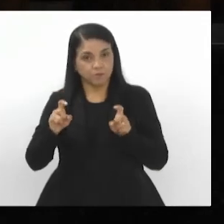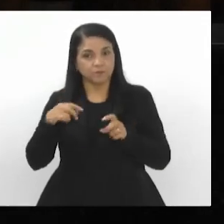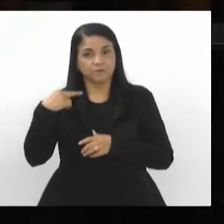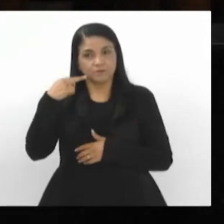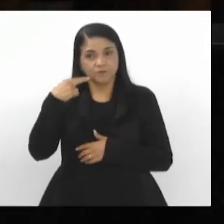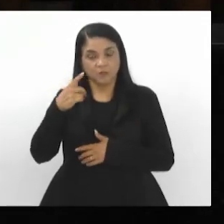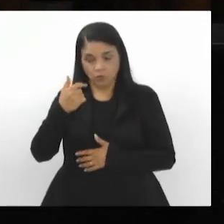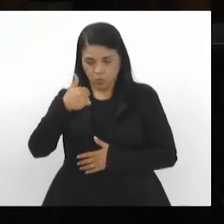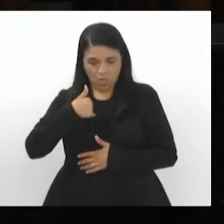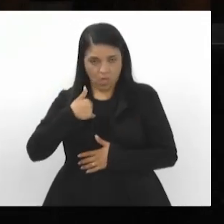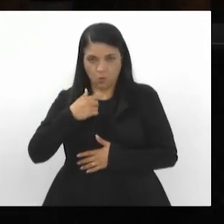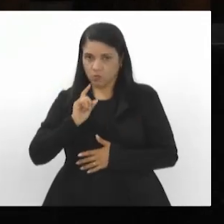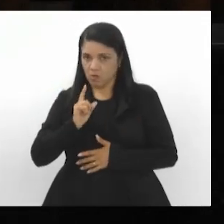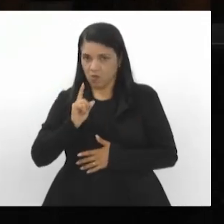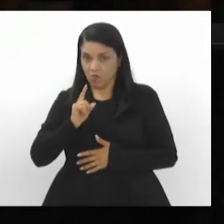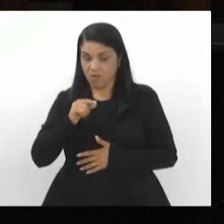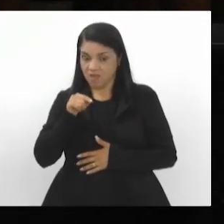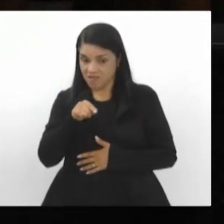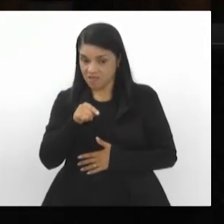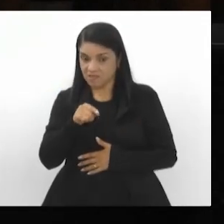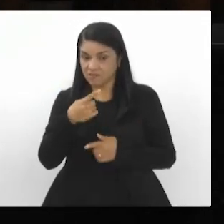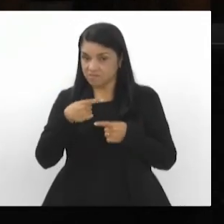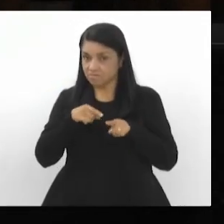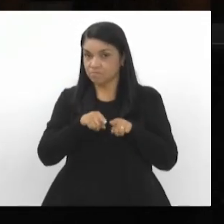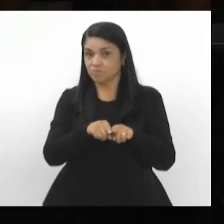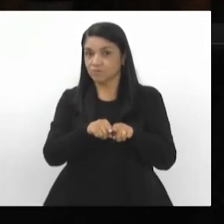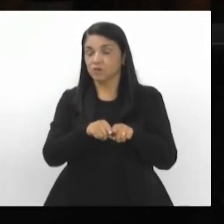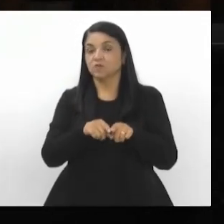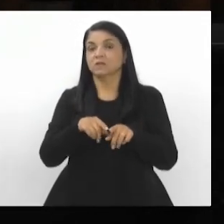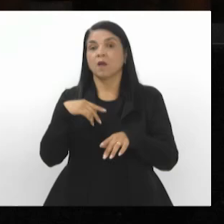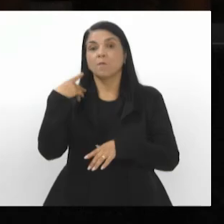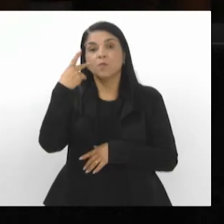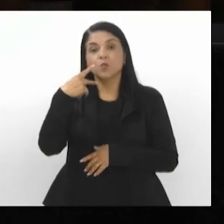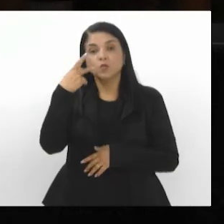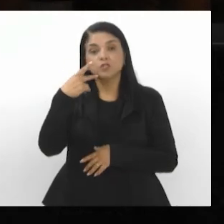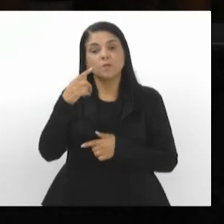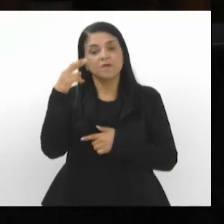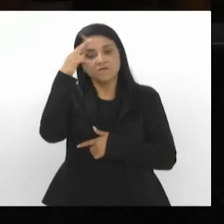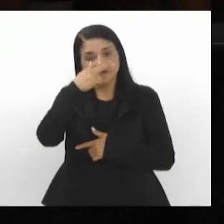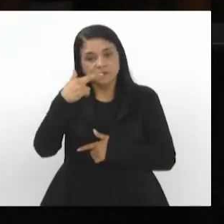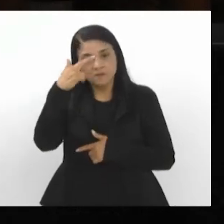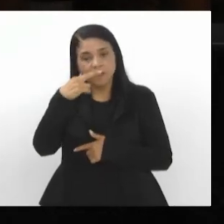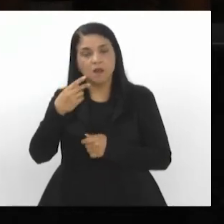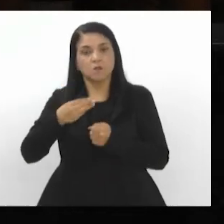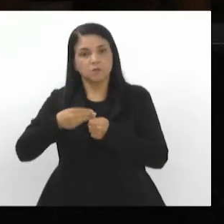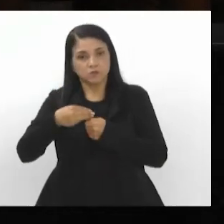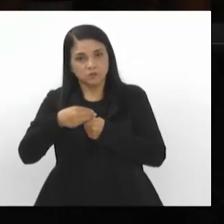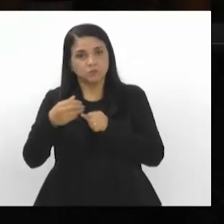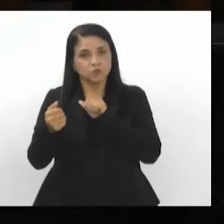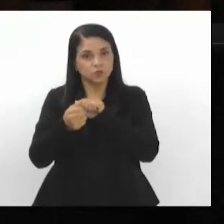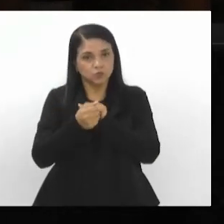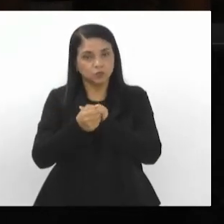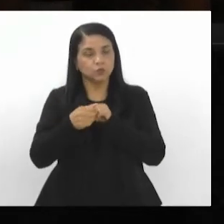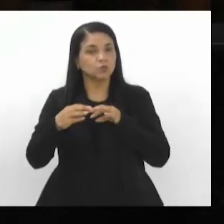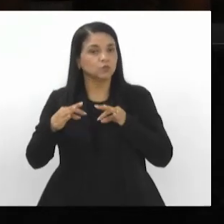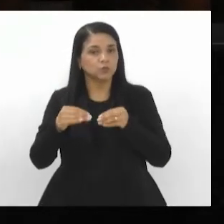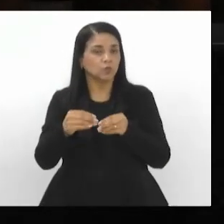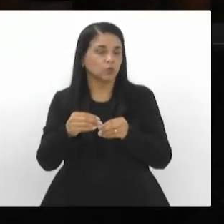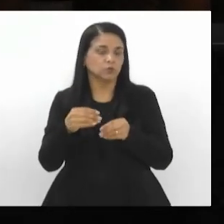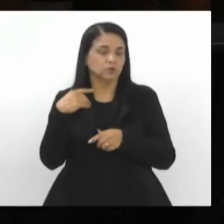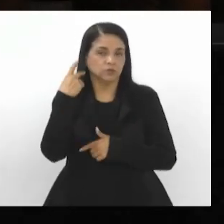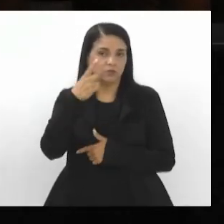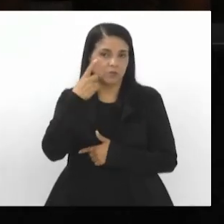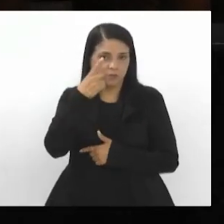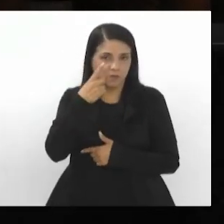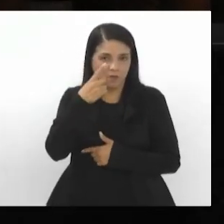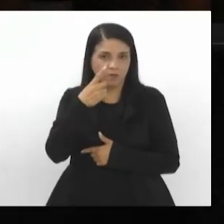do deputado Poubel, não. Ele será o braço desse parlamento aqui para fiscalizar o município também, assim, junto com Vossa Excelência, junto com o presidente, junto com outros deputados,